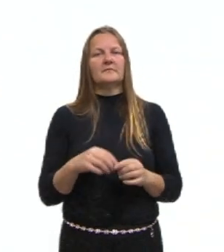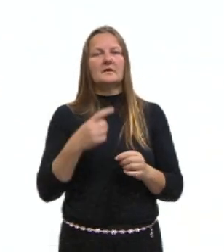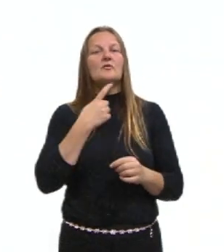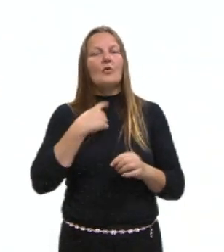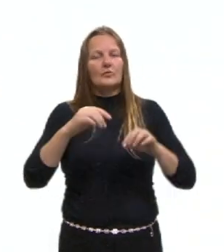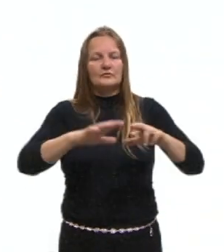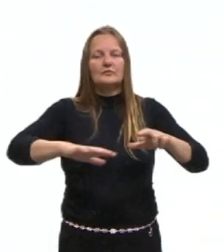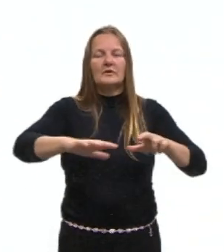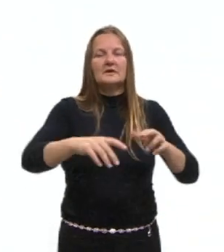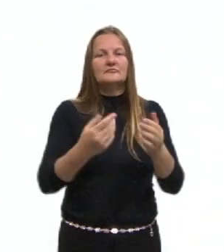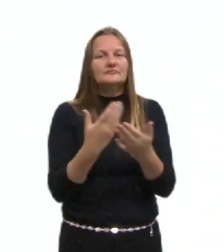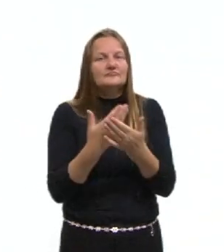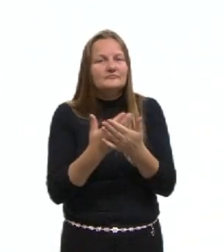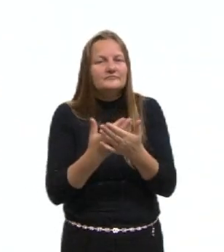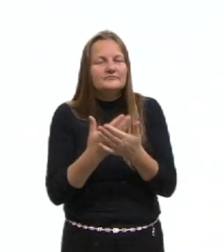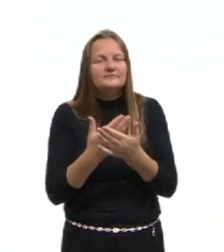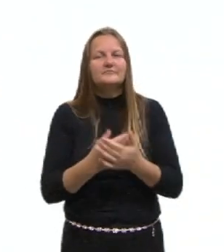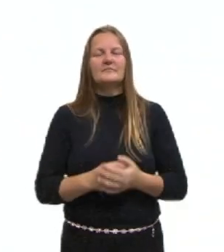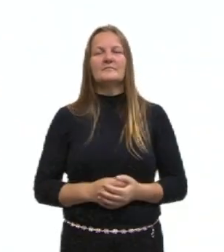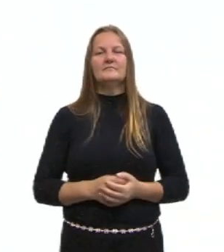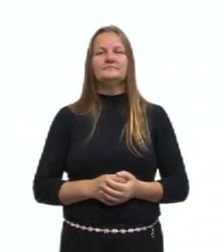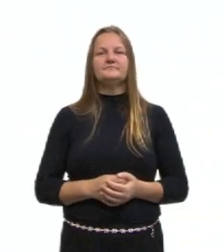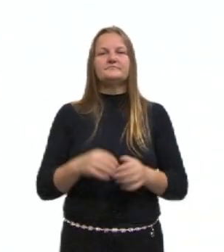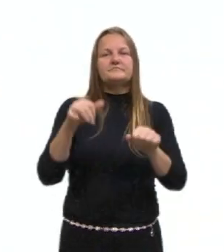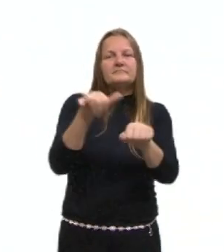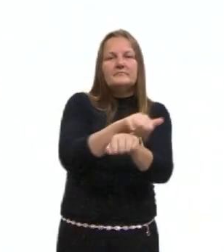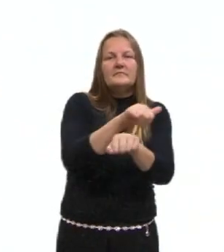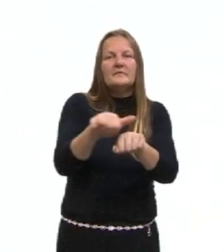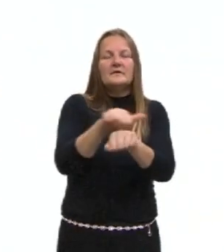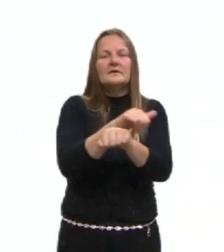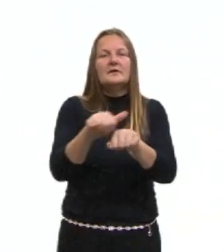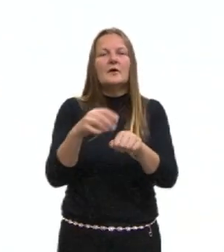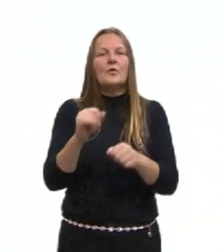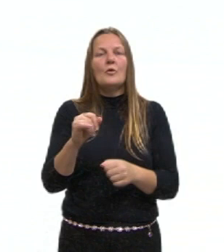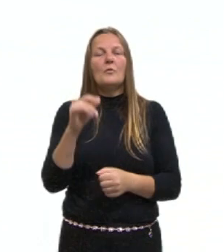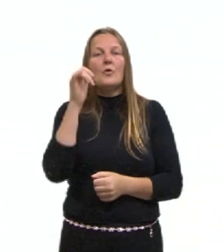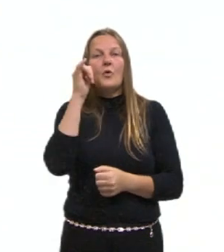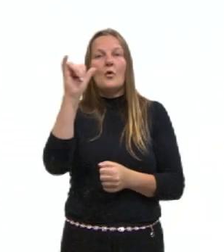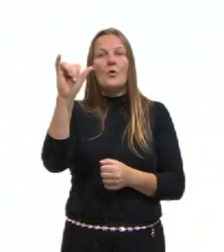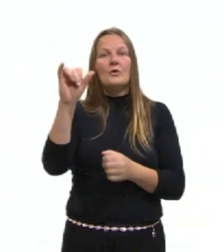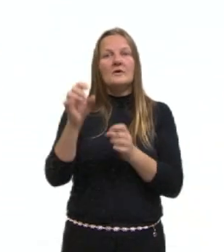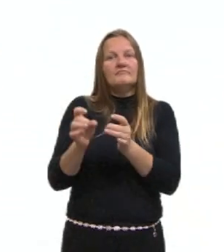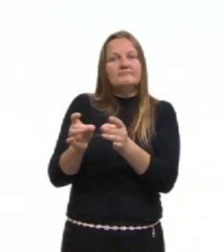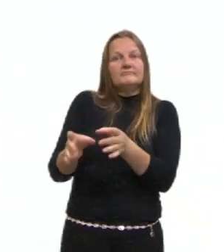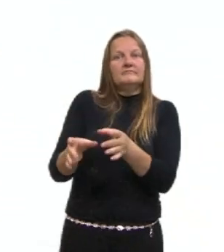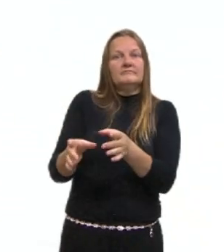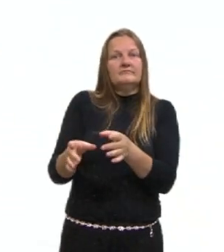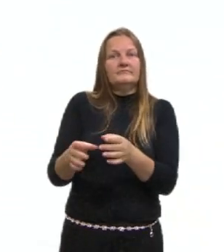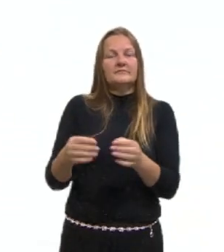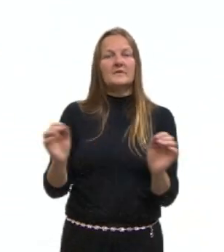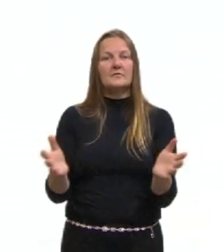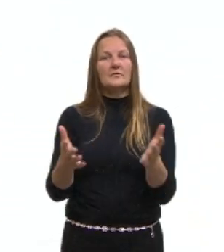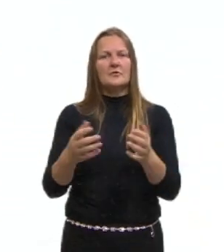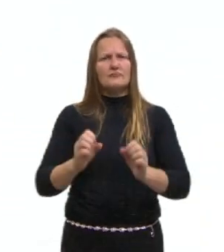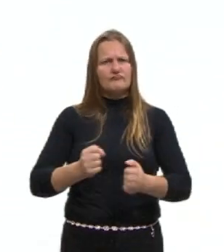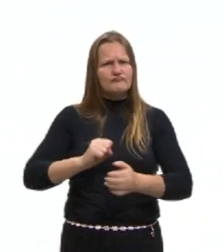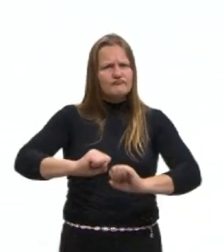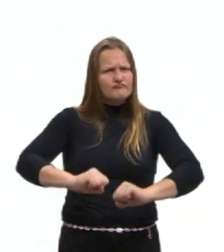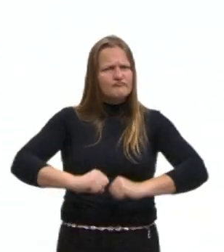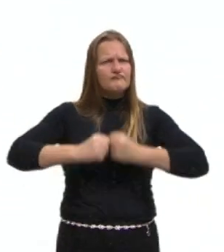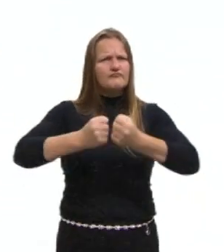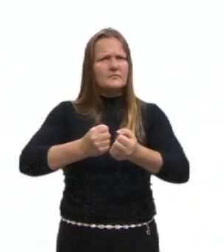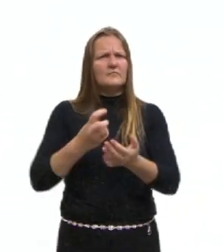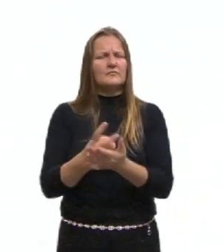gosto, eu estudei as estratégias para o combate à evasão e o fomento à persistência